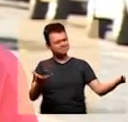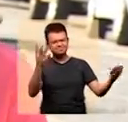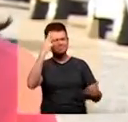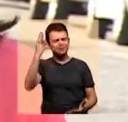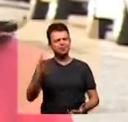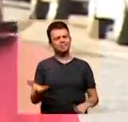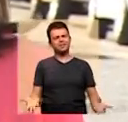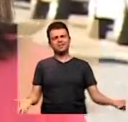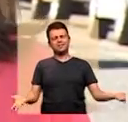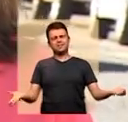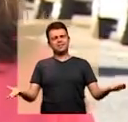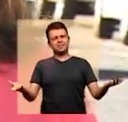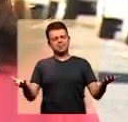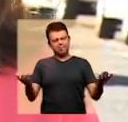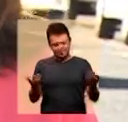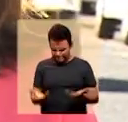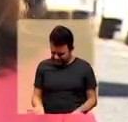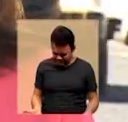Tipo assim,